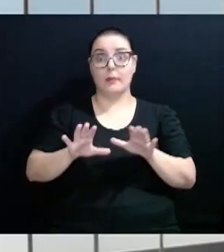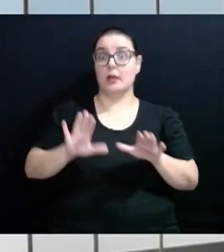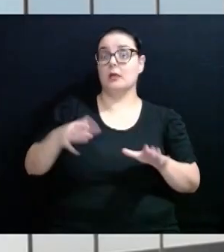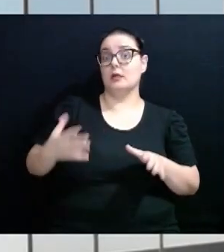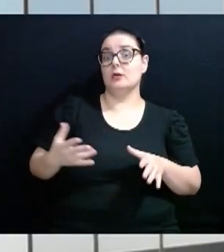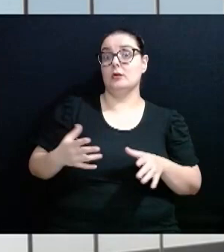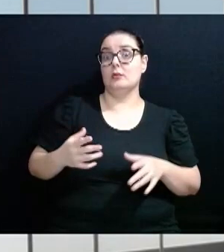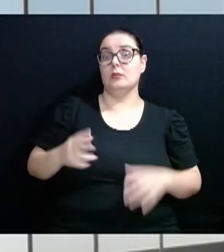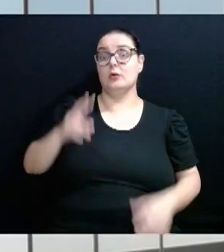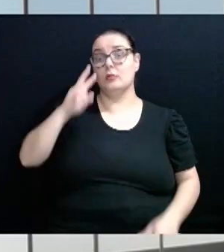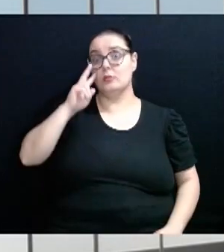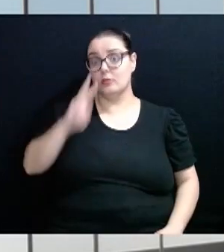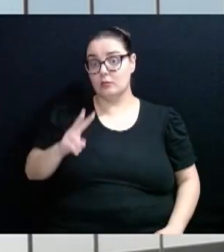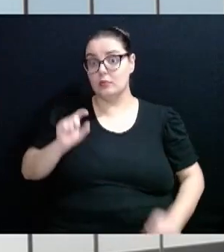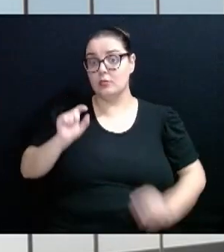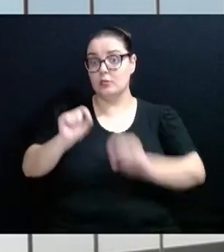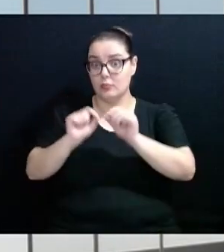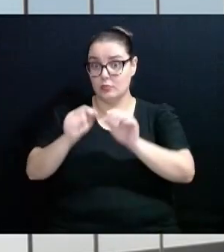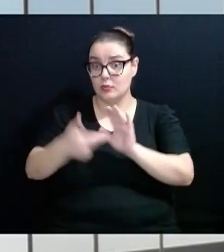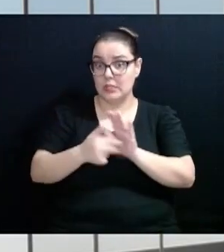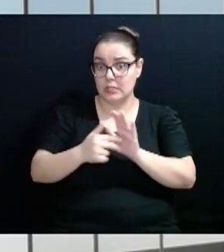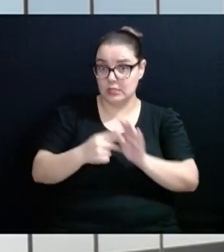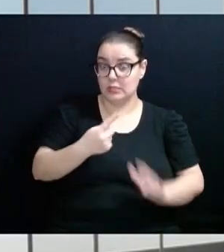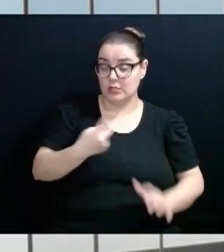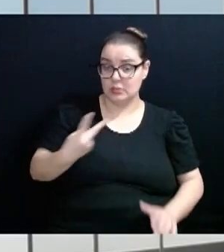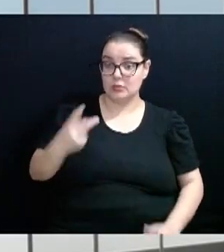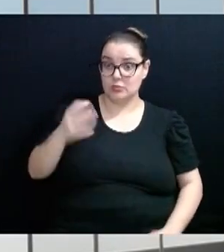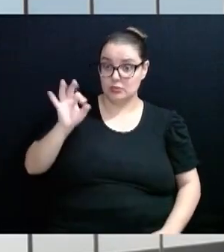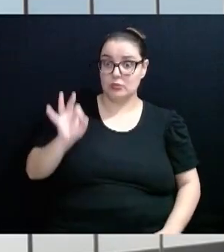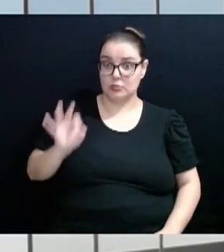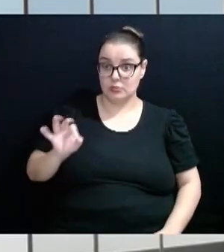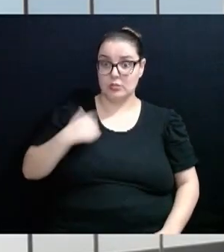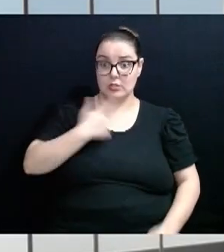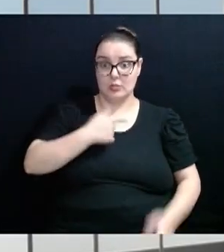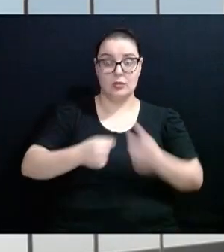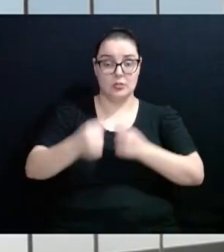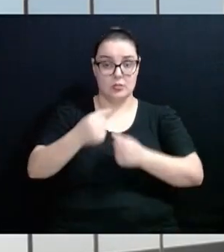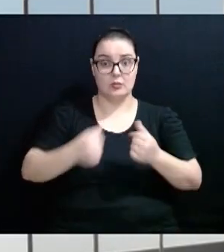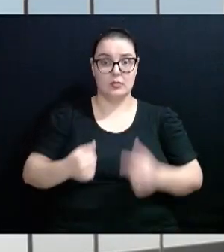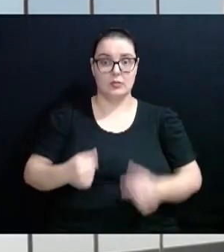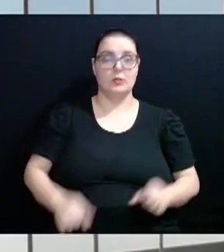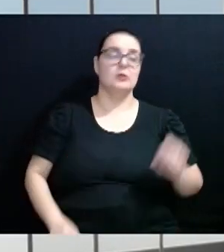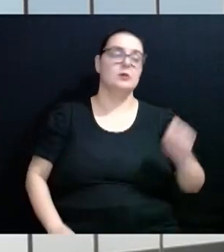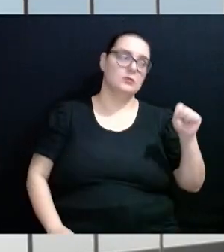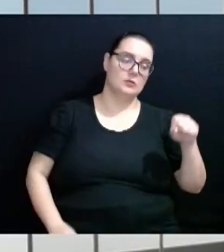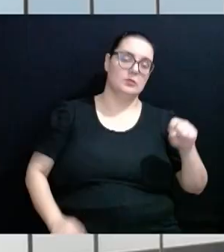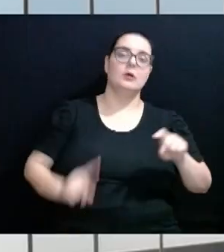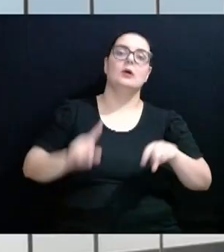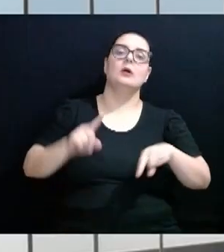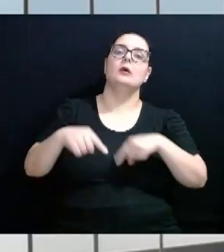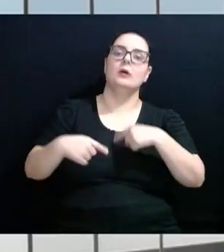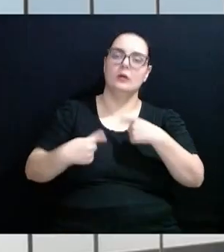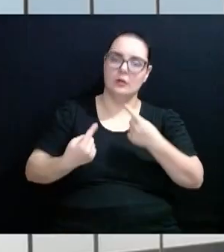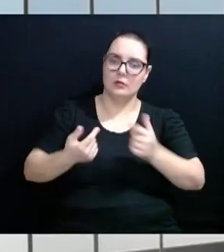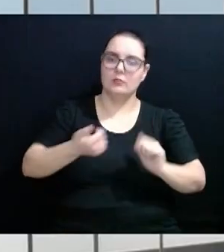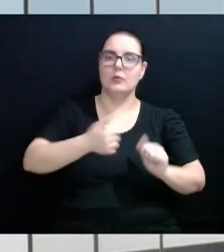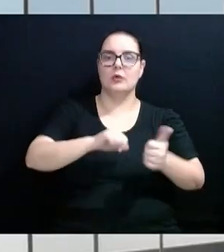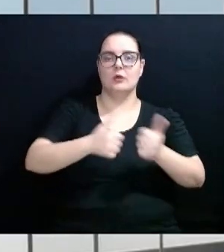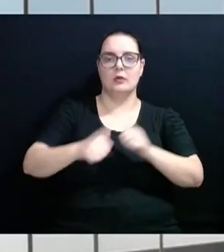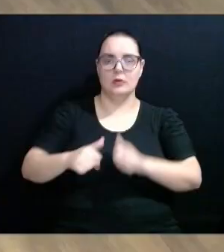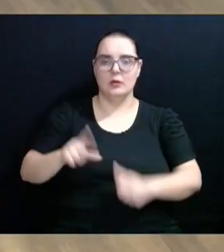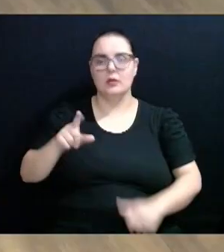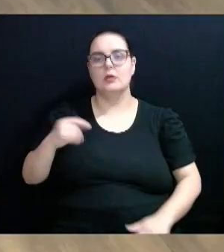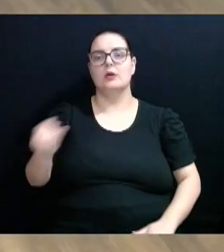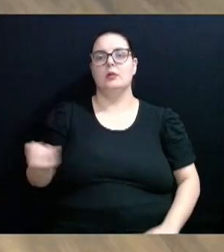que significa esses 12% na nossa economia, sim, aí é uma outra avaliação. É importante. E